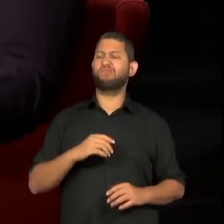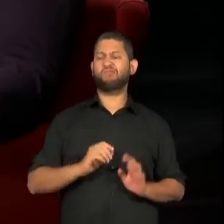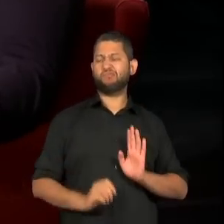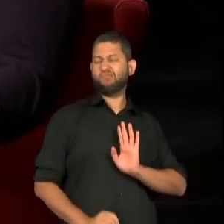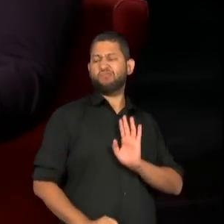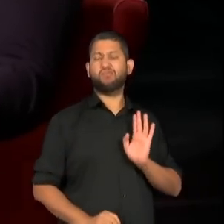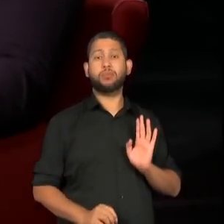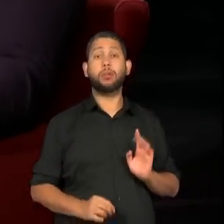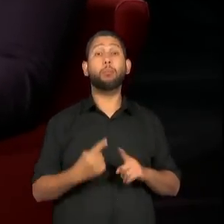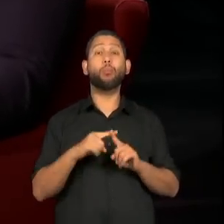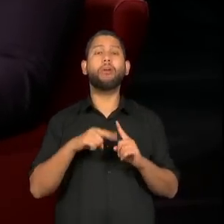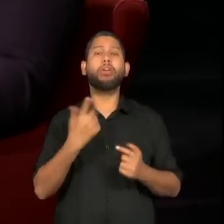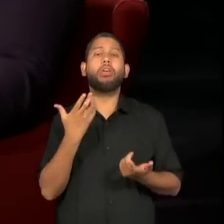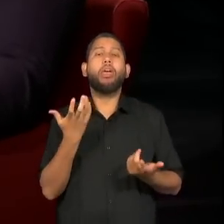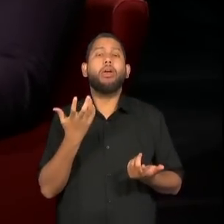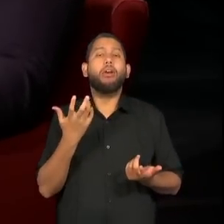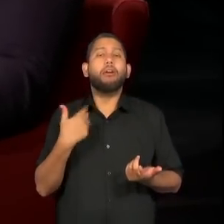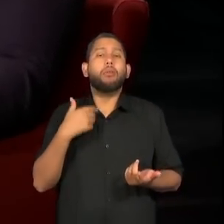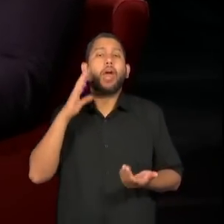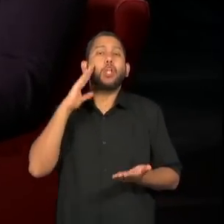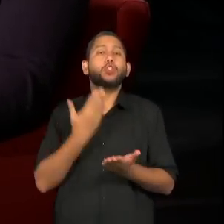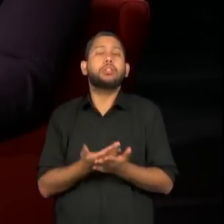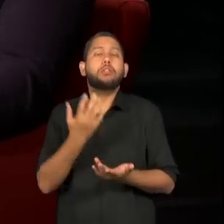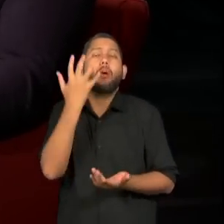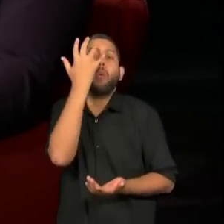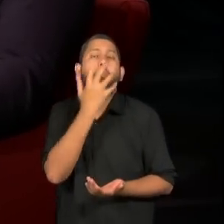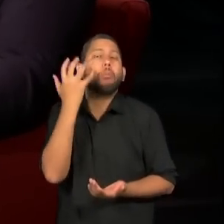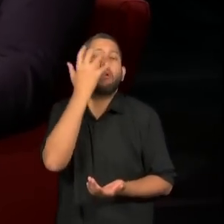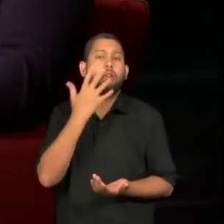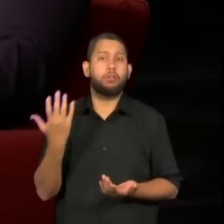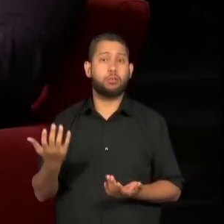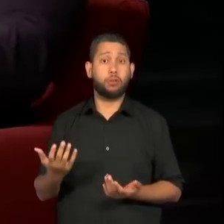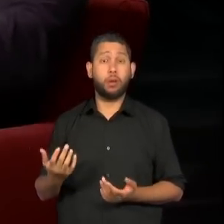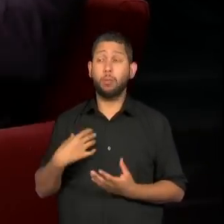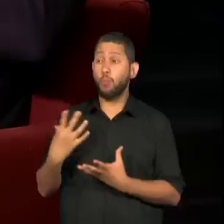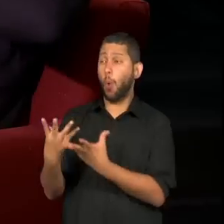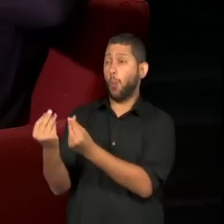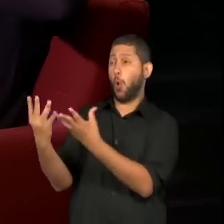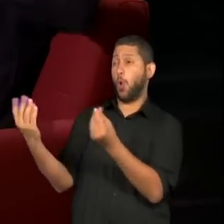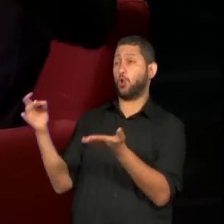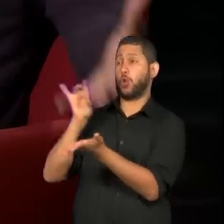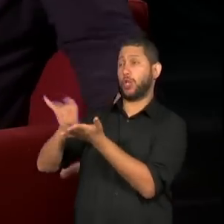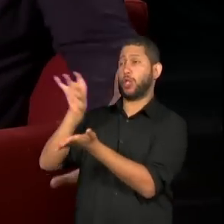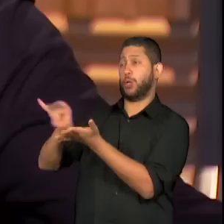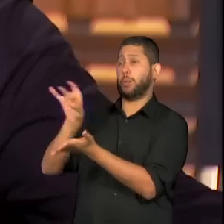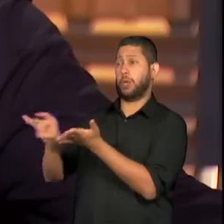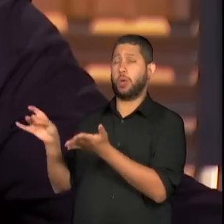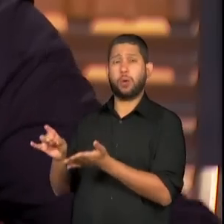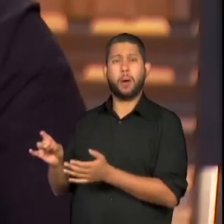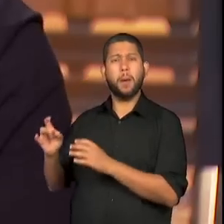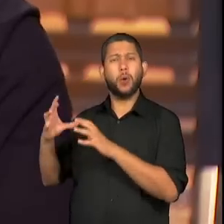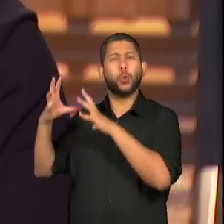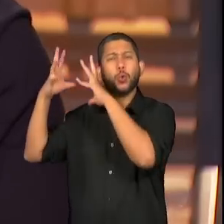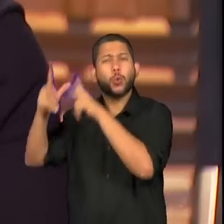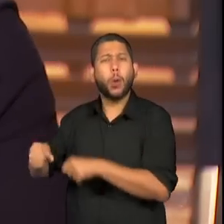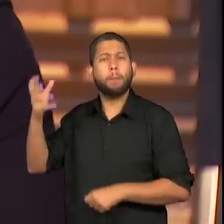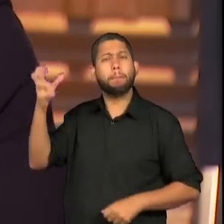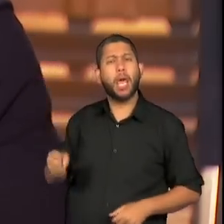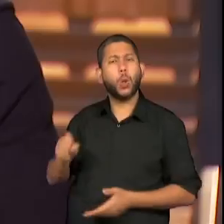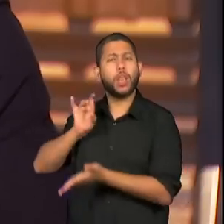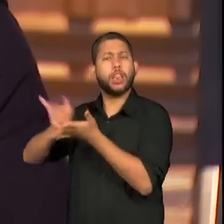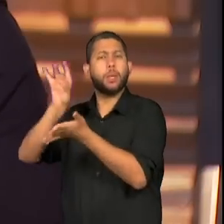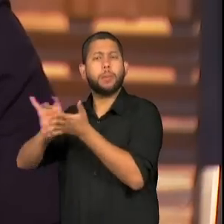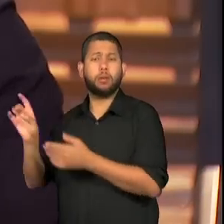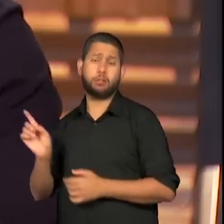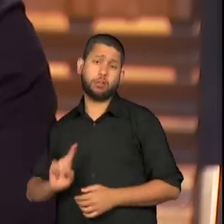Porque quer uma coisa mais romântica, né? É, tipo, ter muitos inimigos, né? ter todos os brancos como os inimigos e ter todos